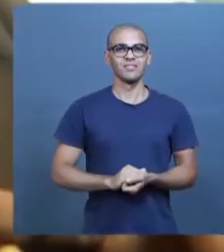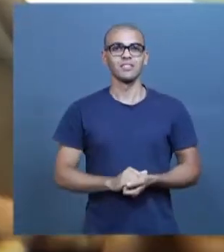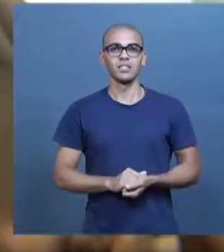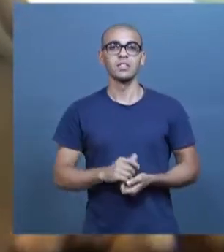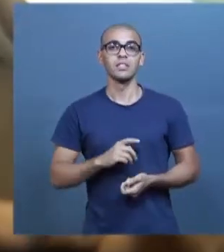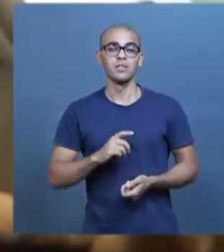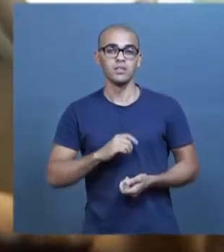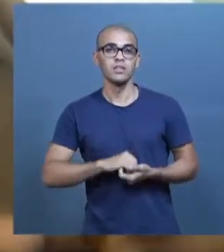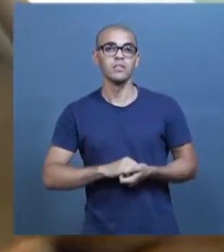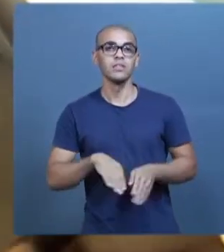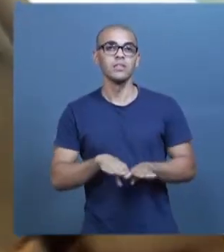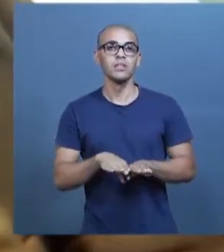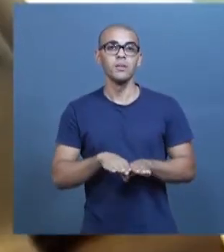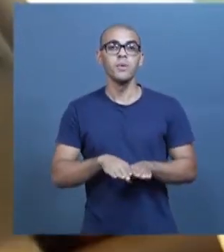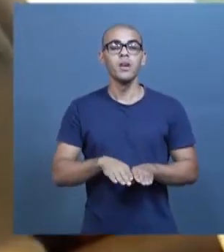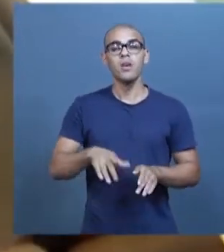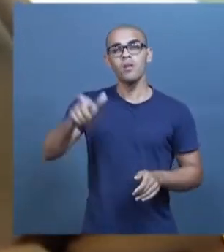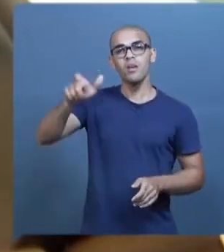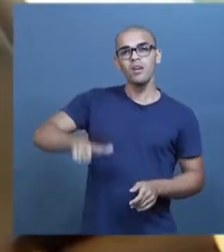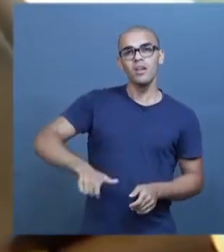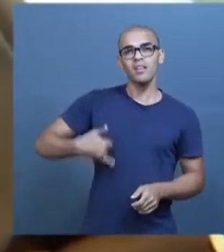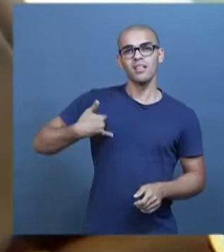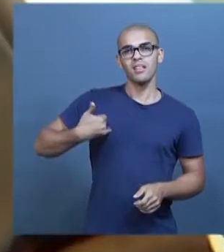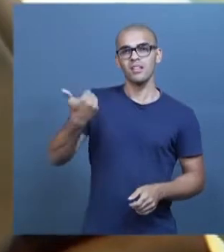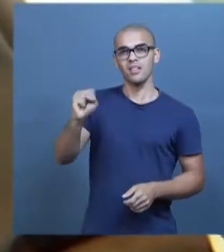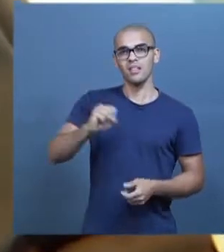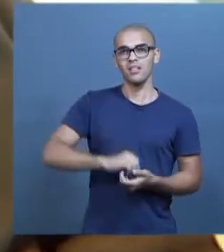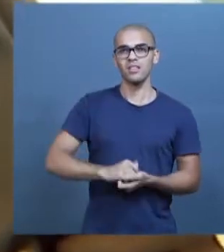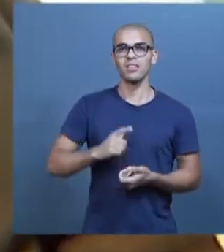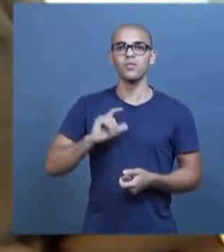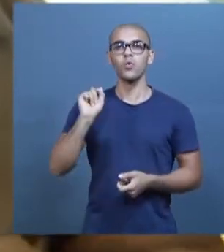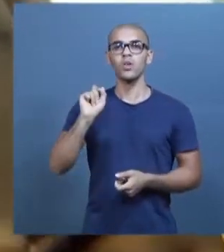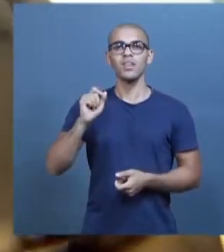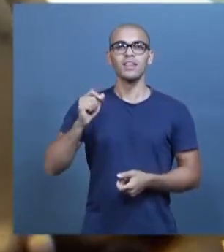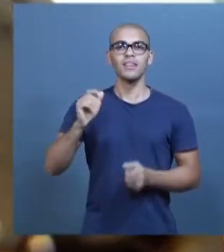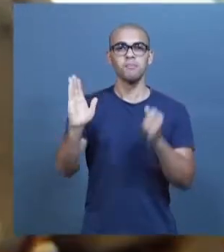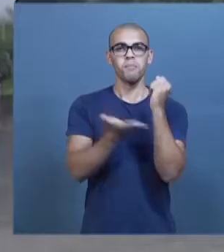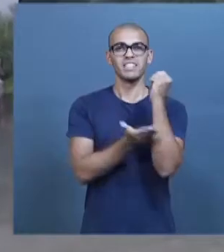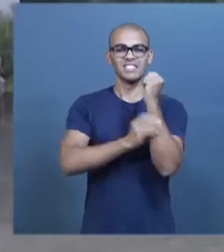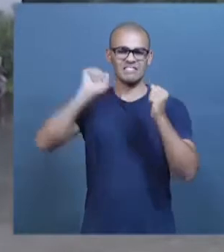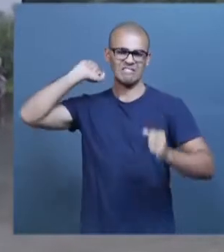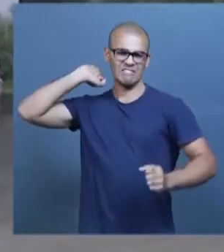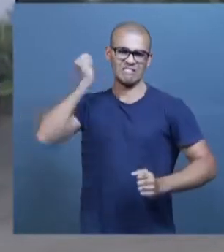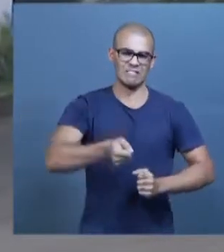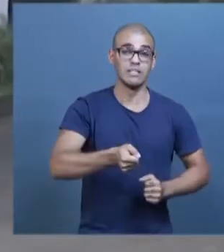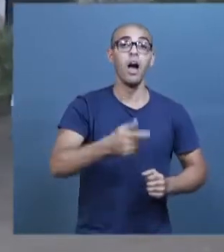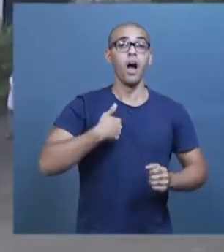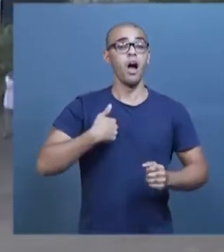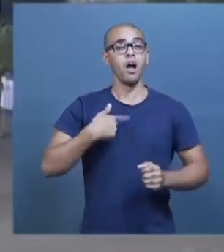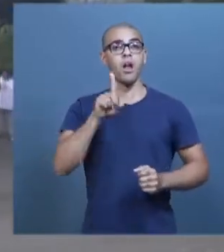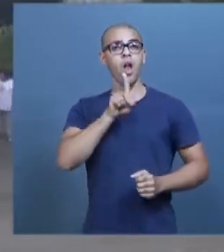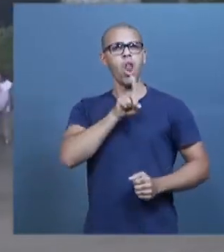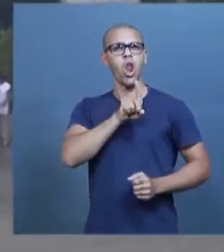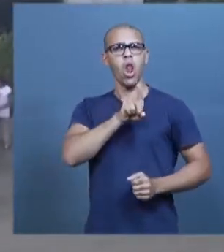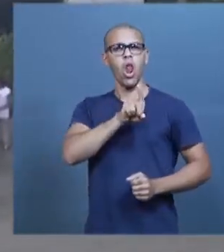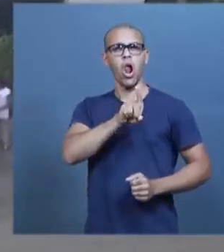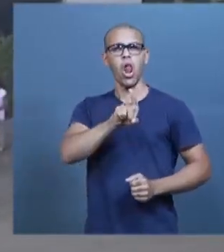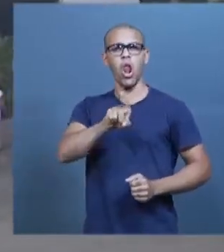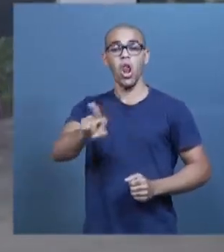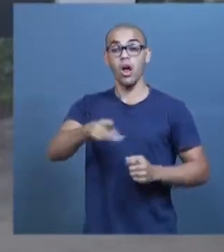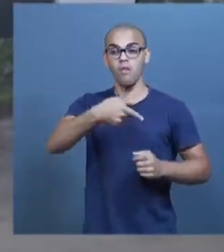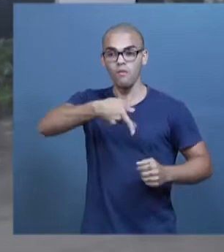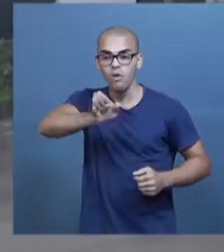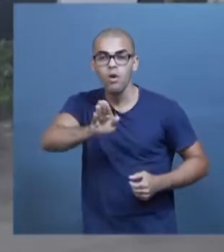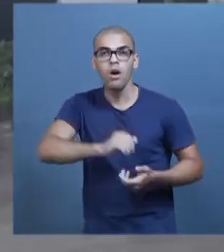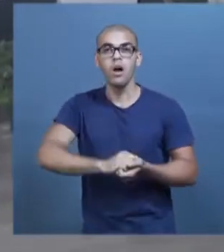18 anos, está entre os feridos. Ele foi atingido pelo machadinho. Conseguiu escapar e correr até este hospital, que fica a poucos metros